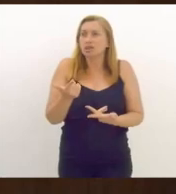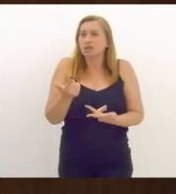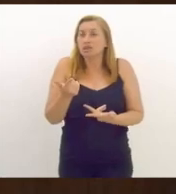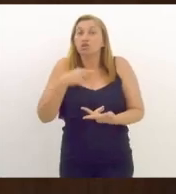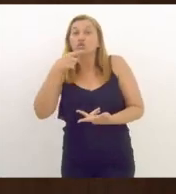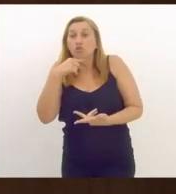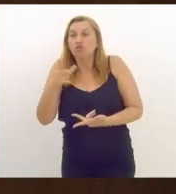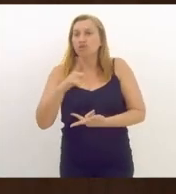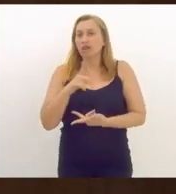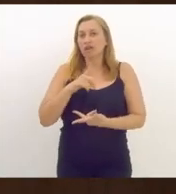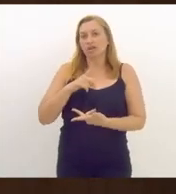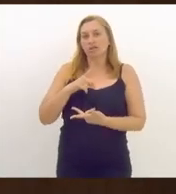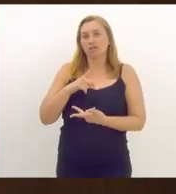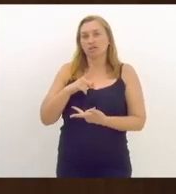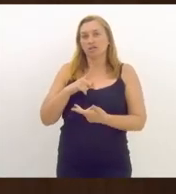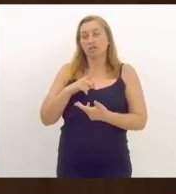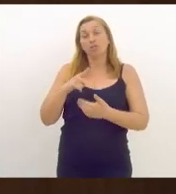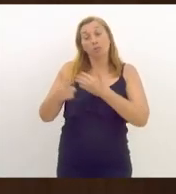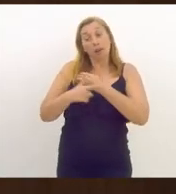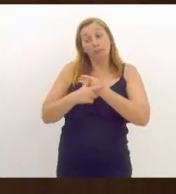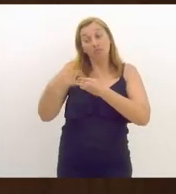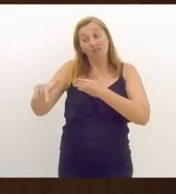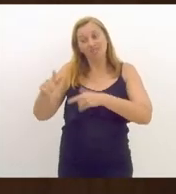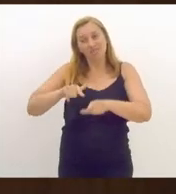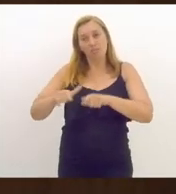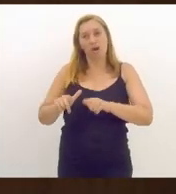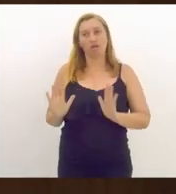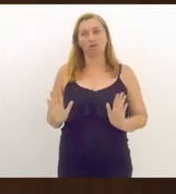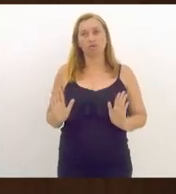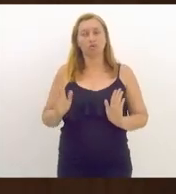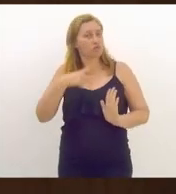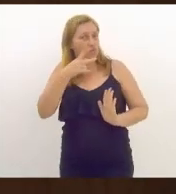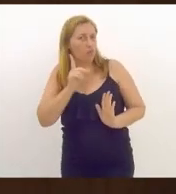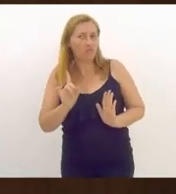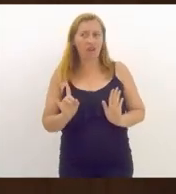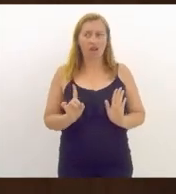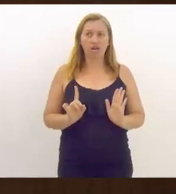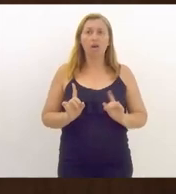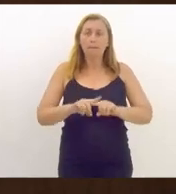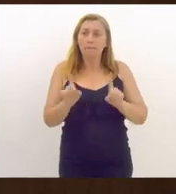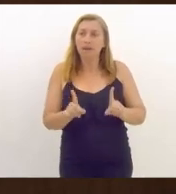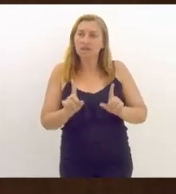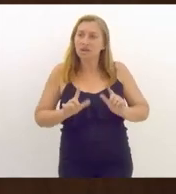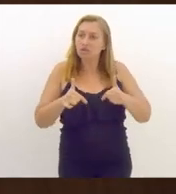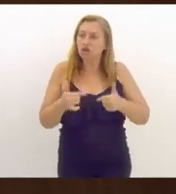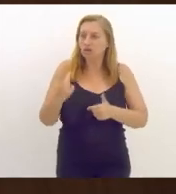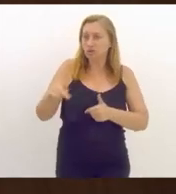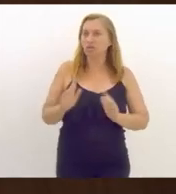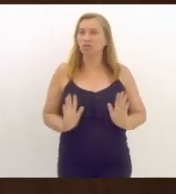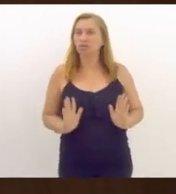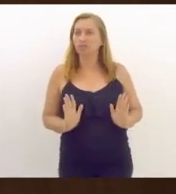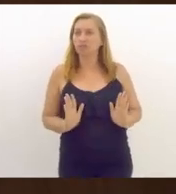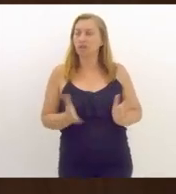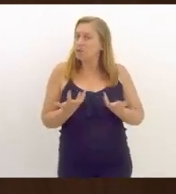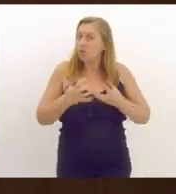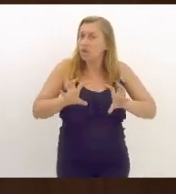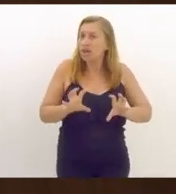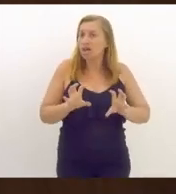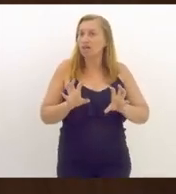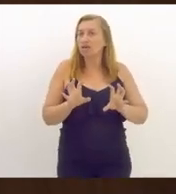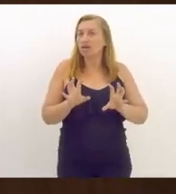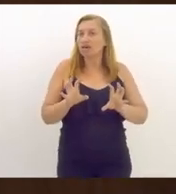dúvidas sobre a atuação dele que como eu não vou nem dizer como é mas é a atuação dele eu não quero